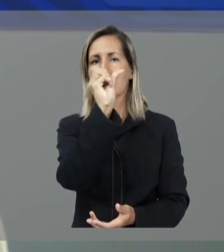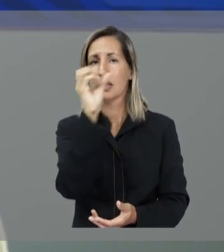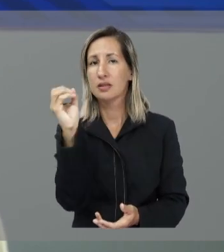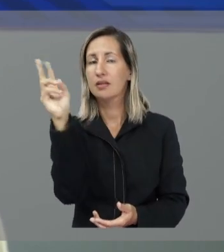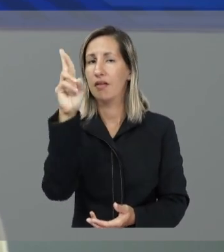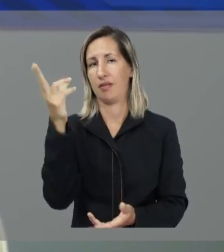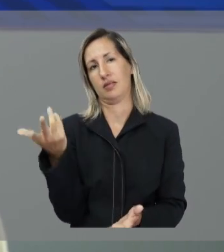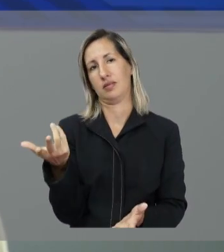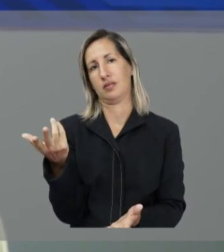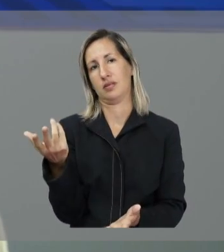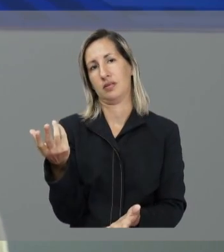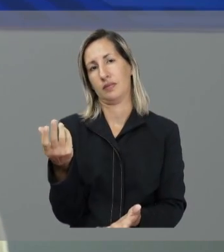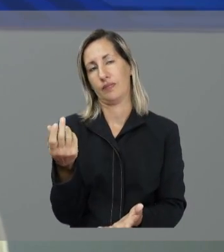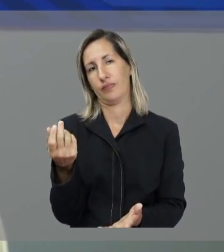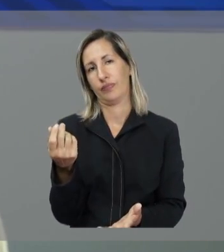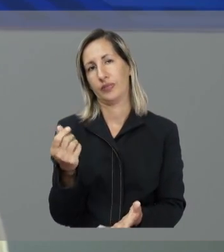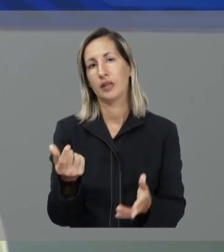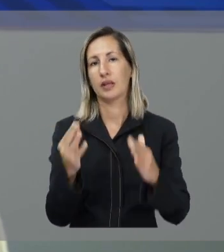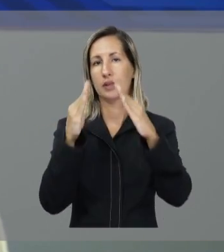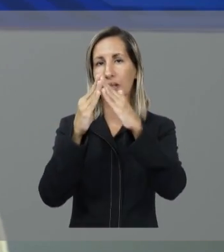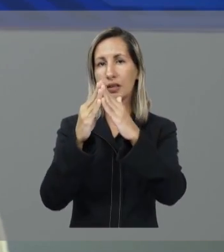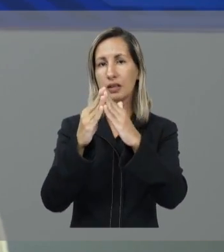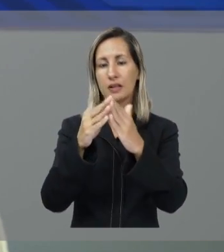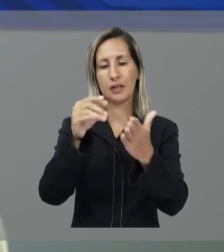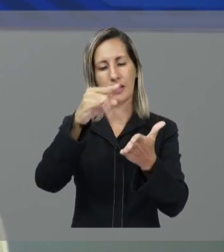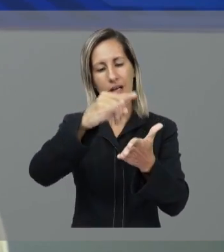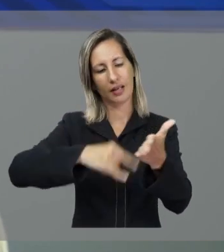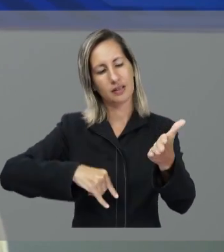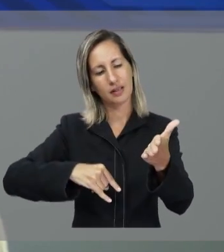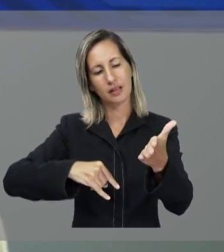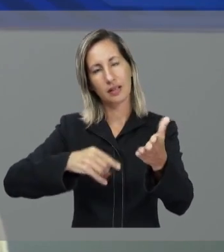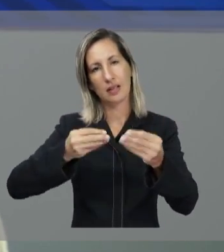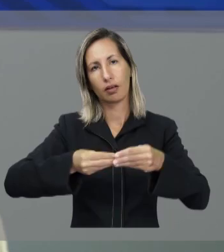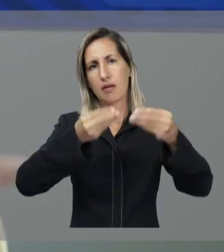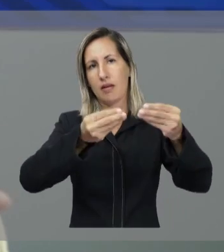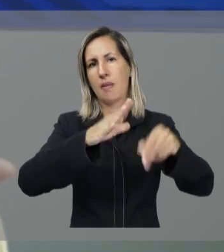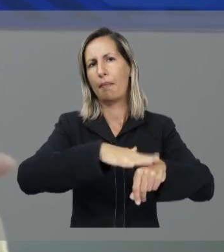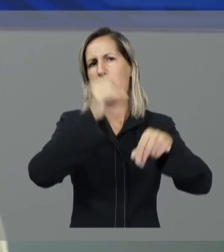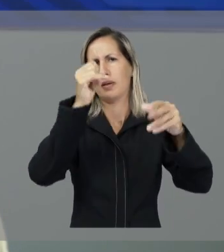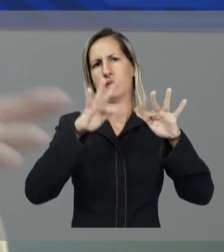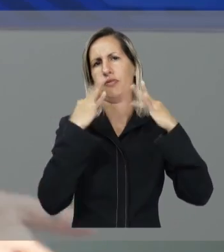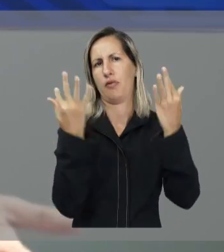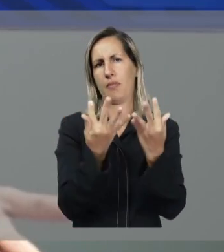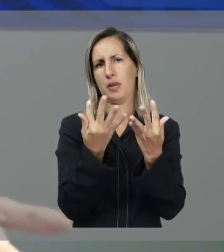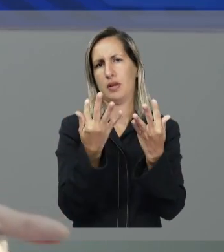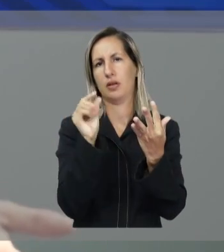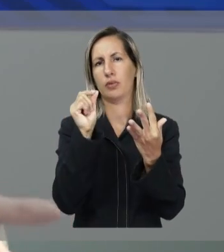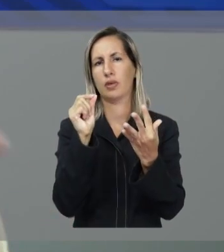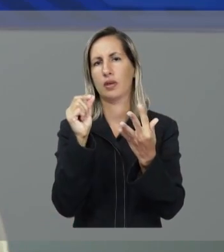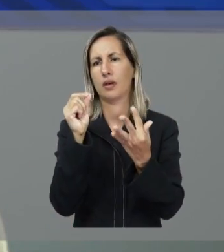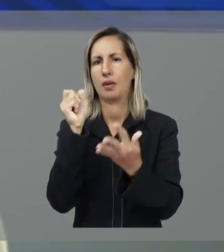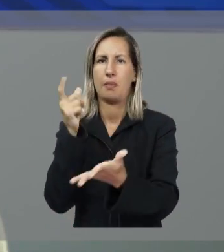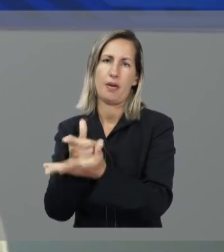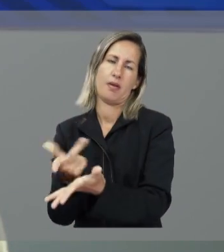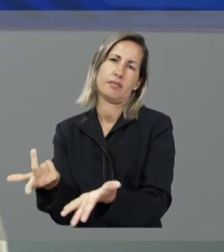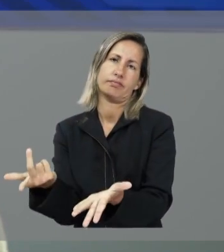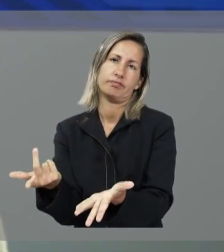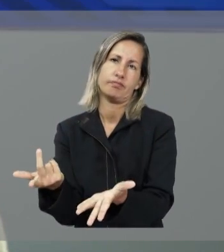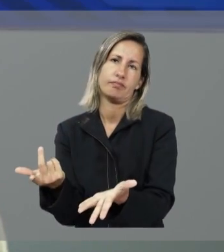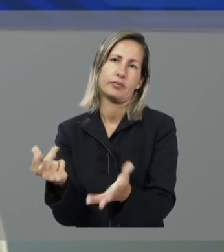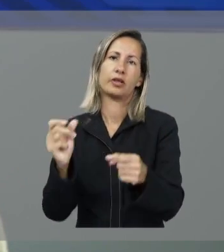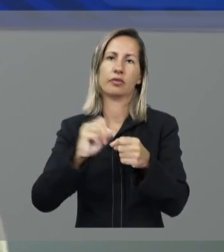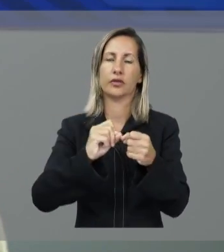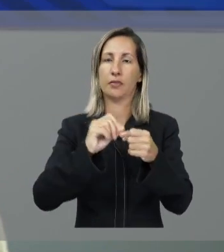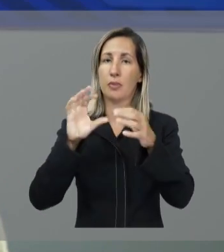valor da tributação, expedir carnê e fazer cobrança a essas famílias é muito mais alto do que isentar. Então, dessa forma, nós fizemos